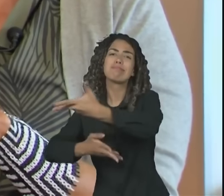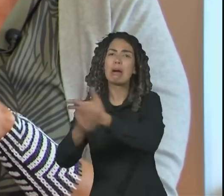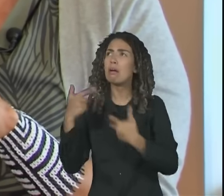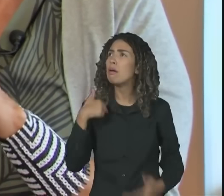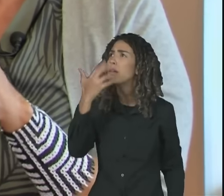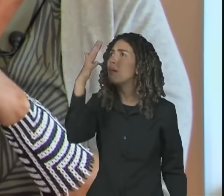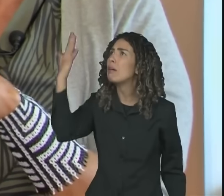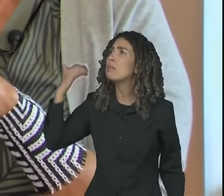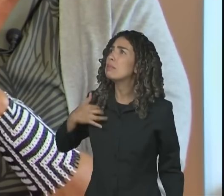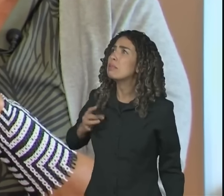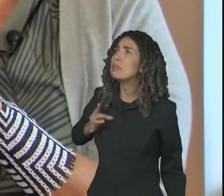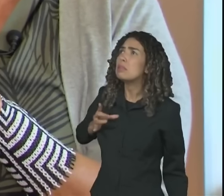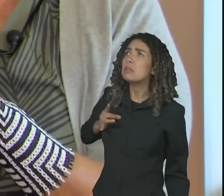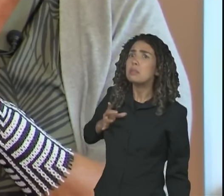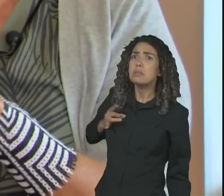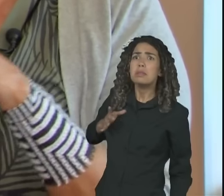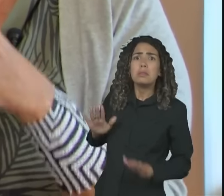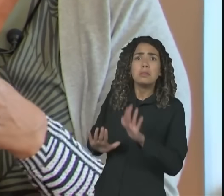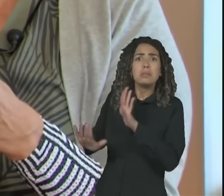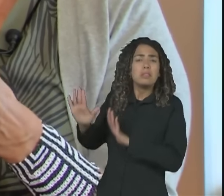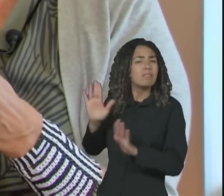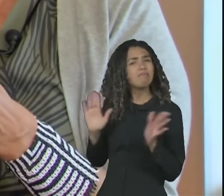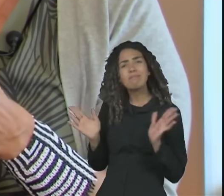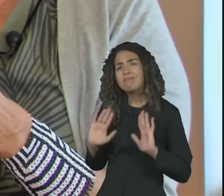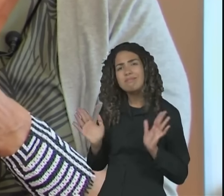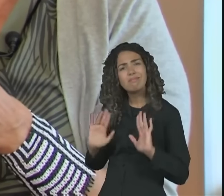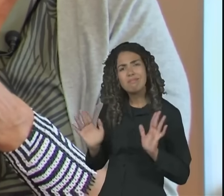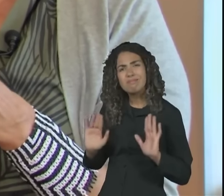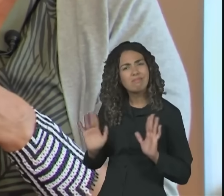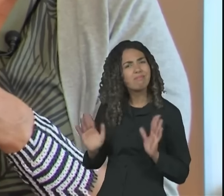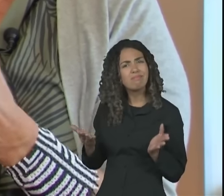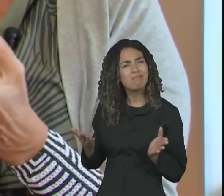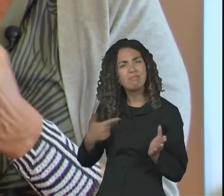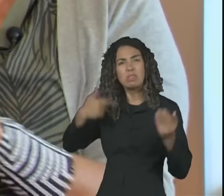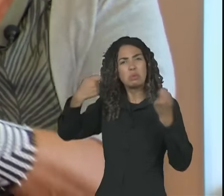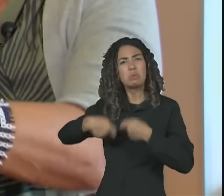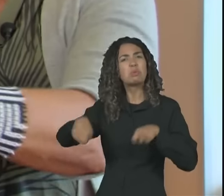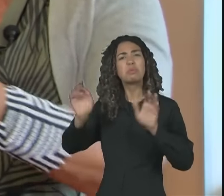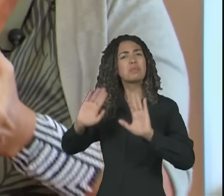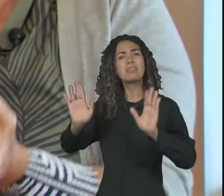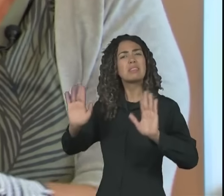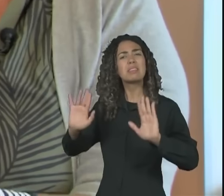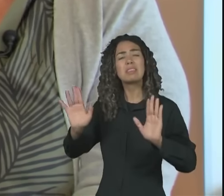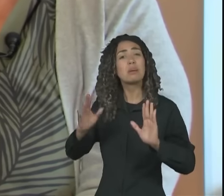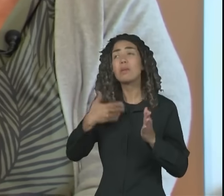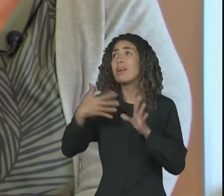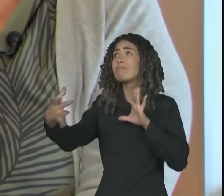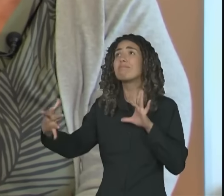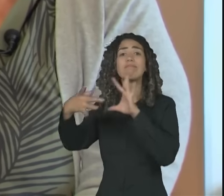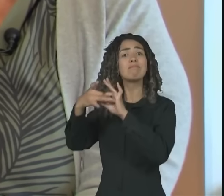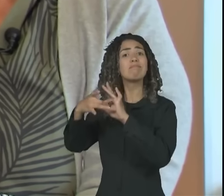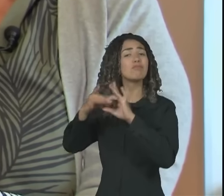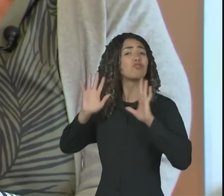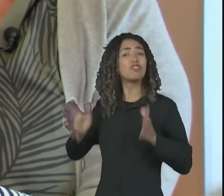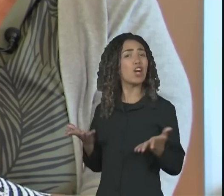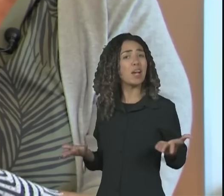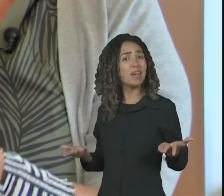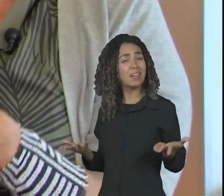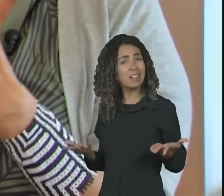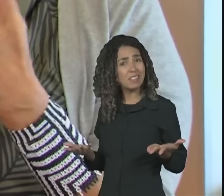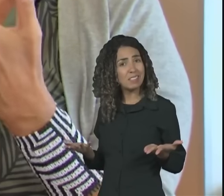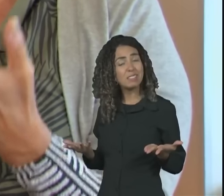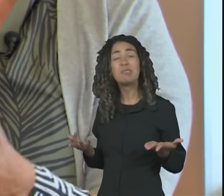não precisa dominar a natureza, né? Porque ela está integrada nela.